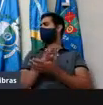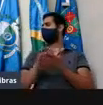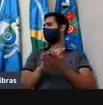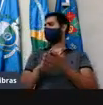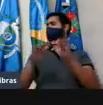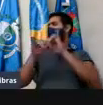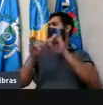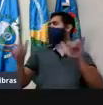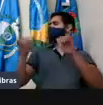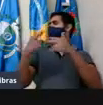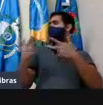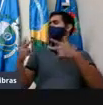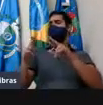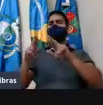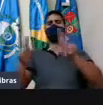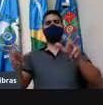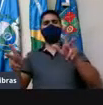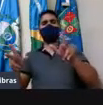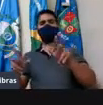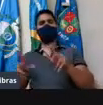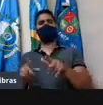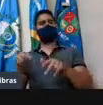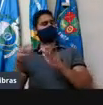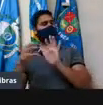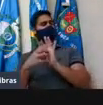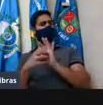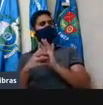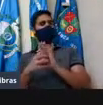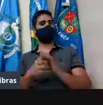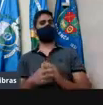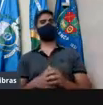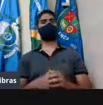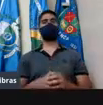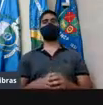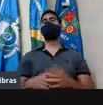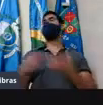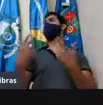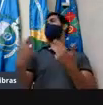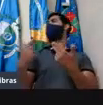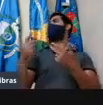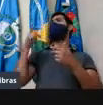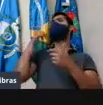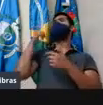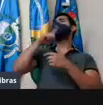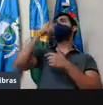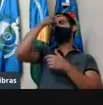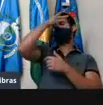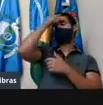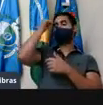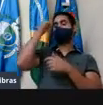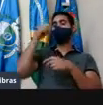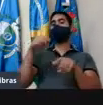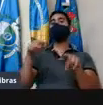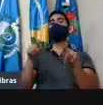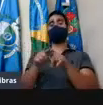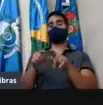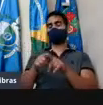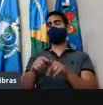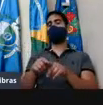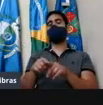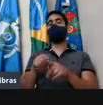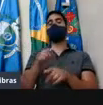coisa diferente dessa casa que não poderia acontecer, como acontece lá na prefeitura, na mão do prefeito Fernandinho